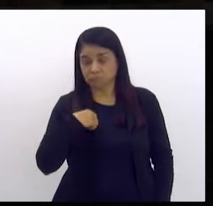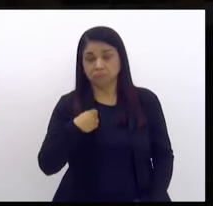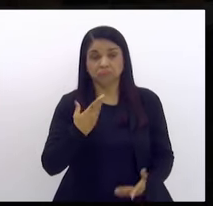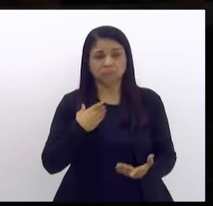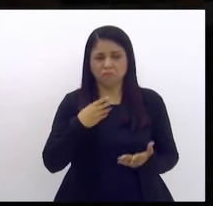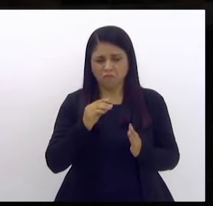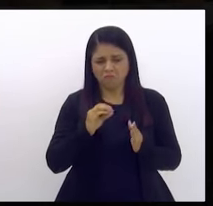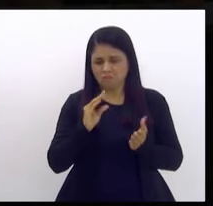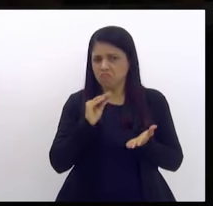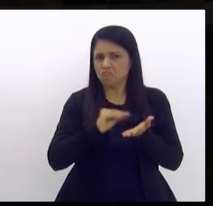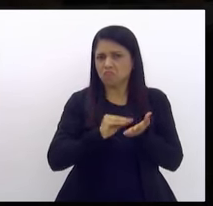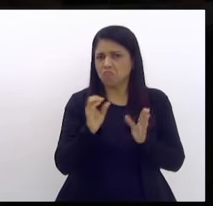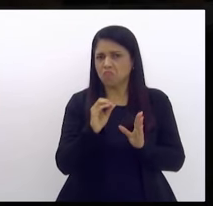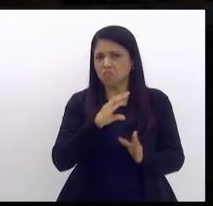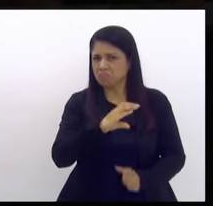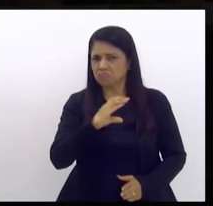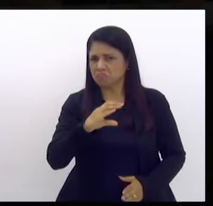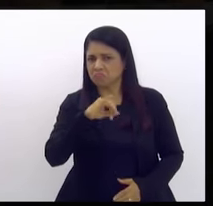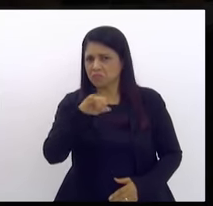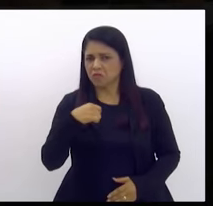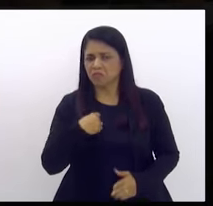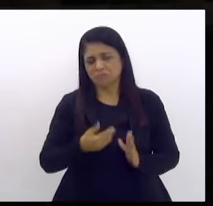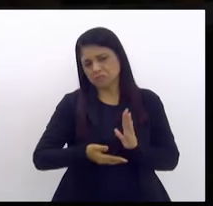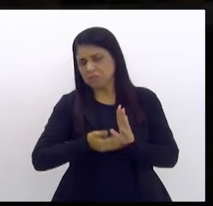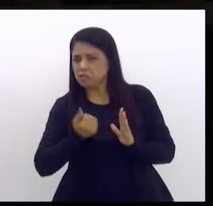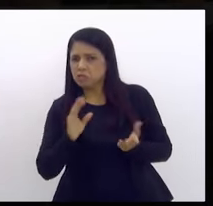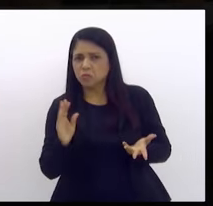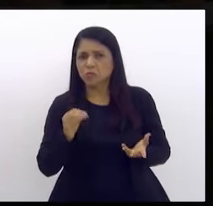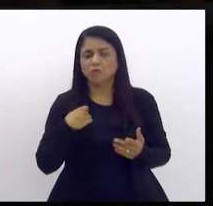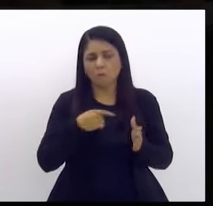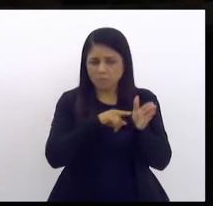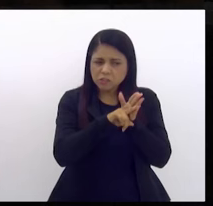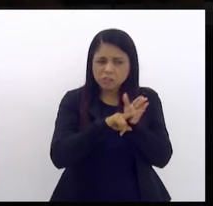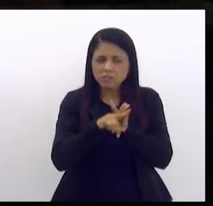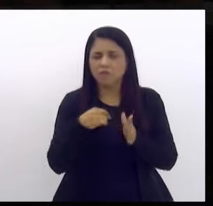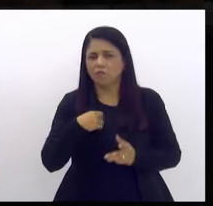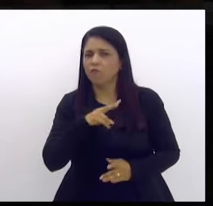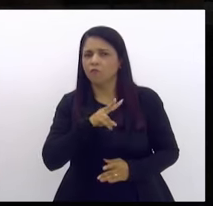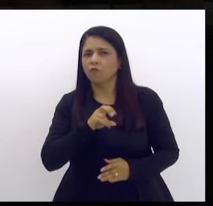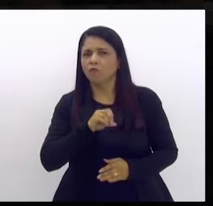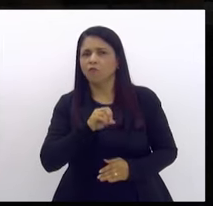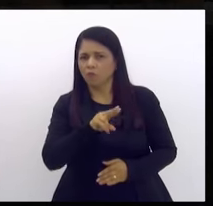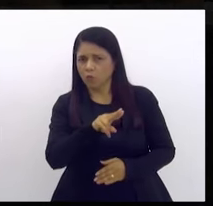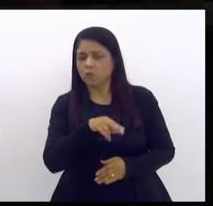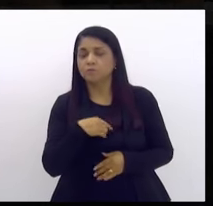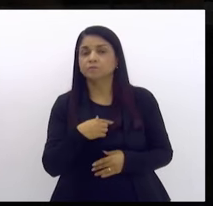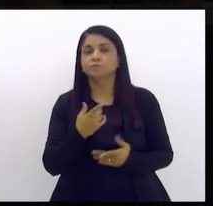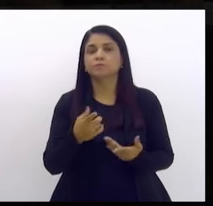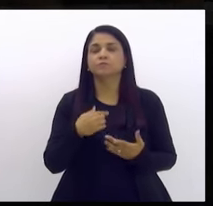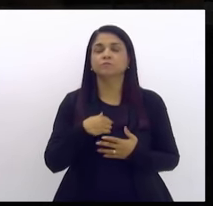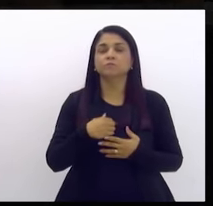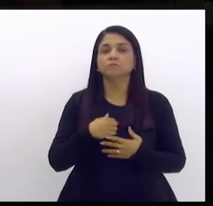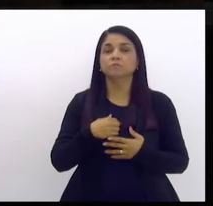retirou, eu vou até pesquisar, mas havia do deputado Chico Machado. Aí esse tema